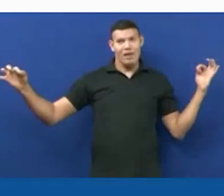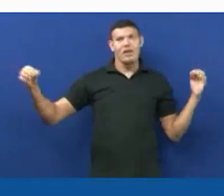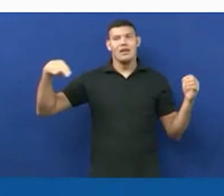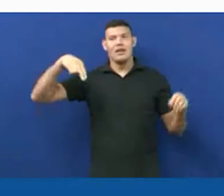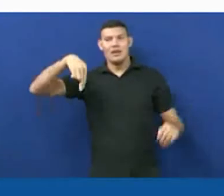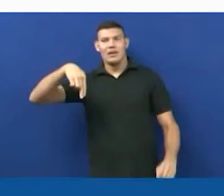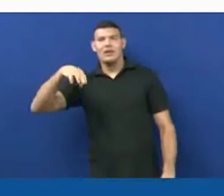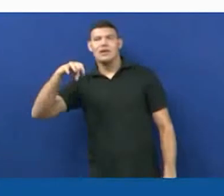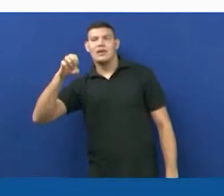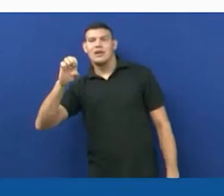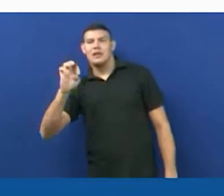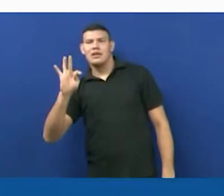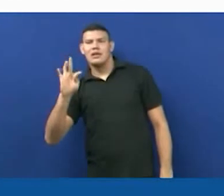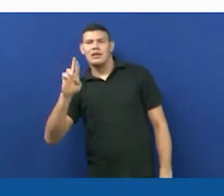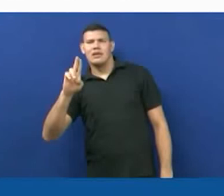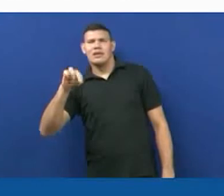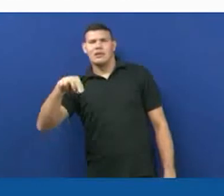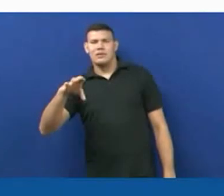Netuno.